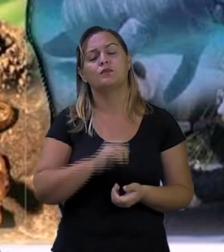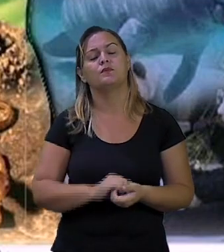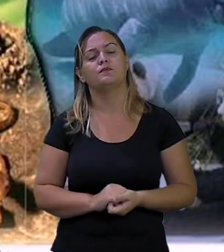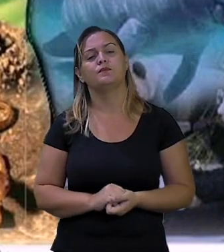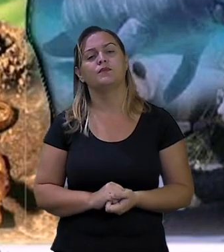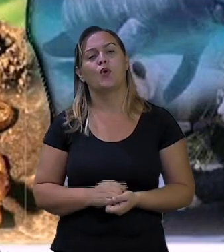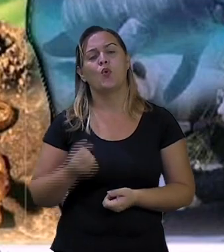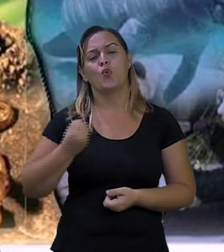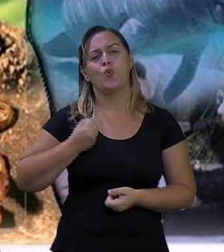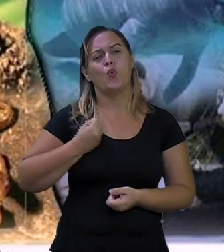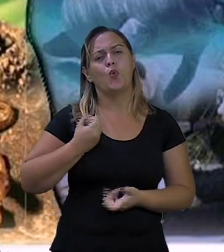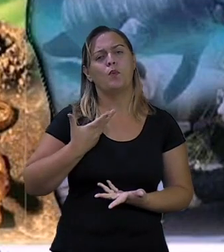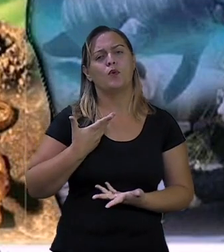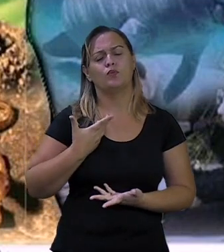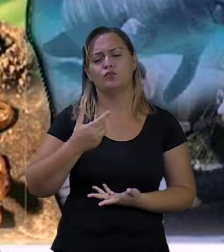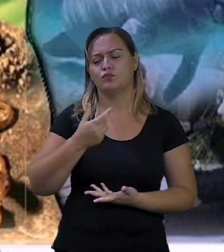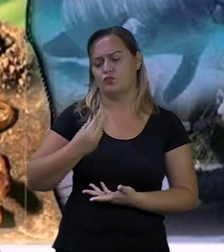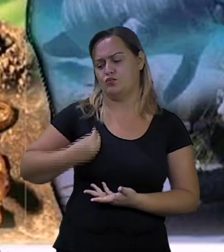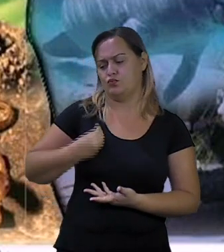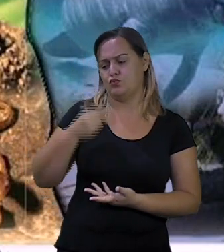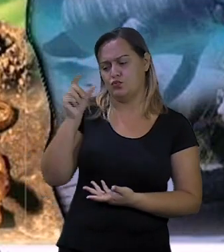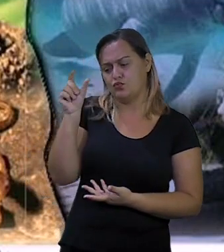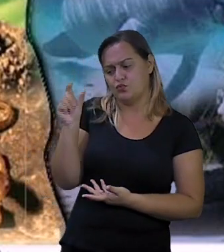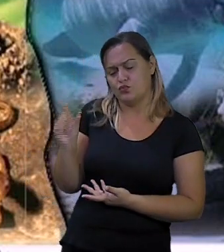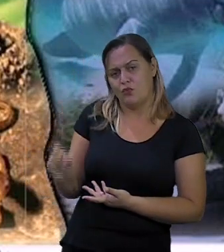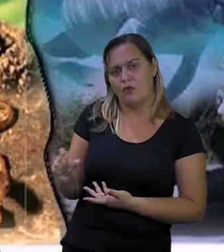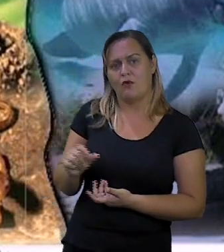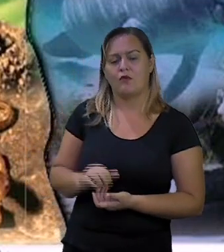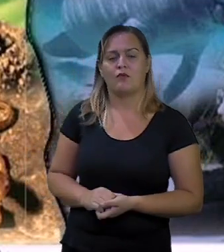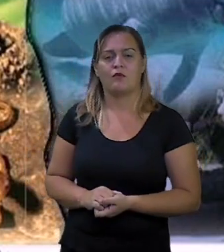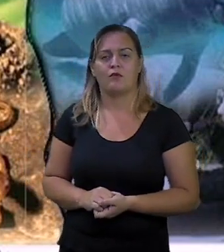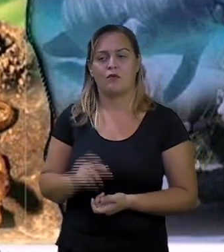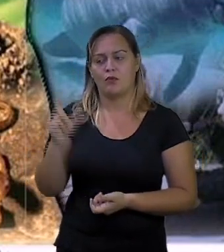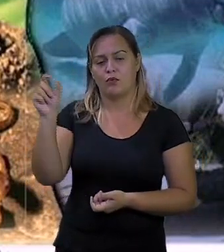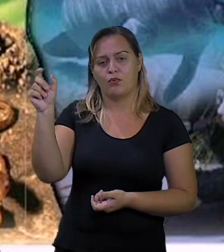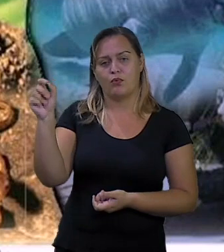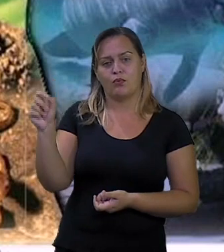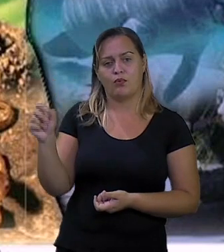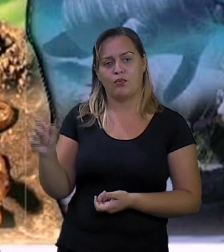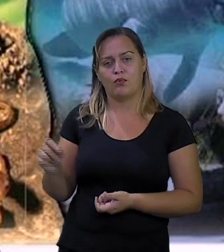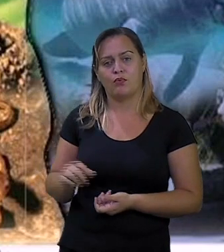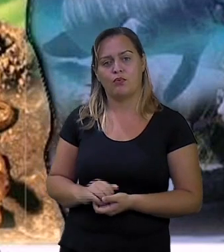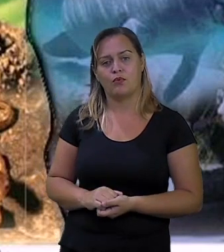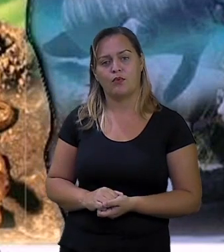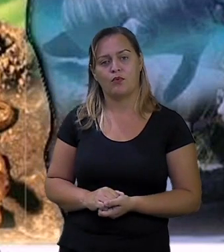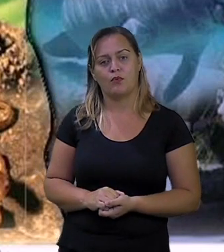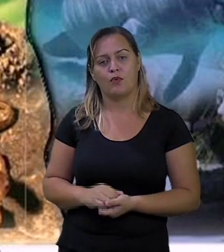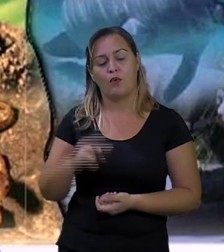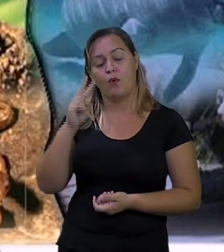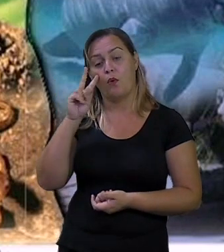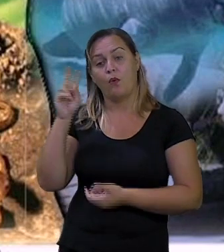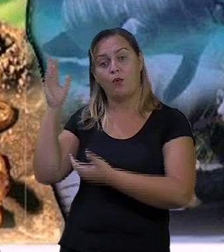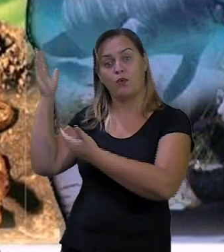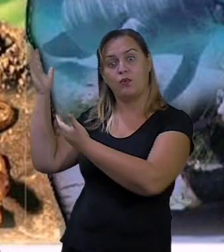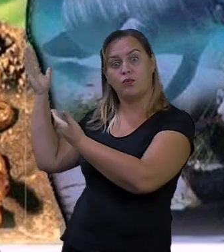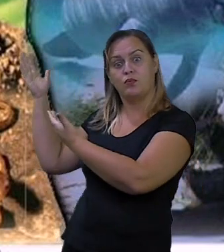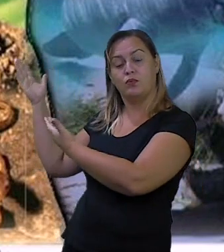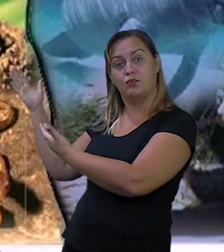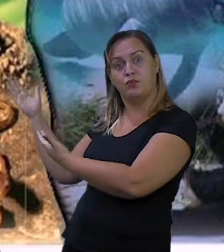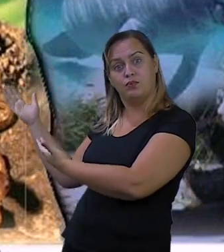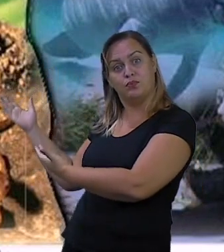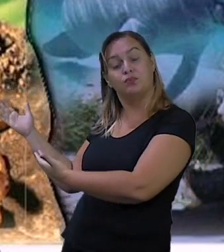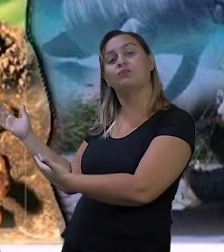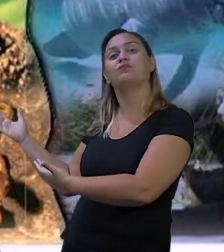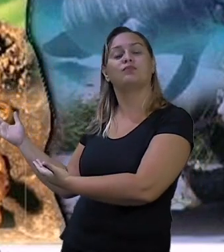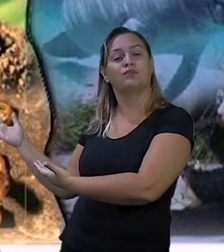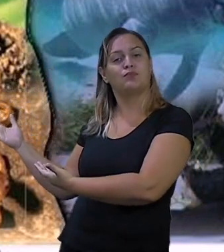destes seres tão nós temos hoje aproximadamente 11 do